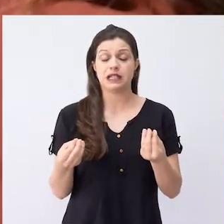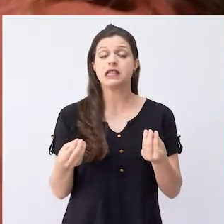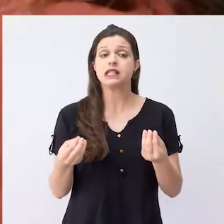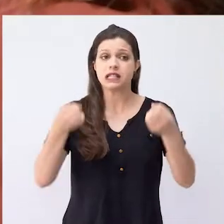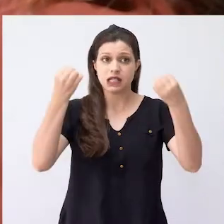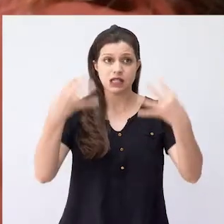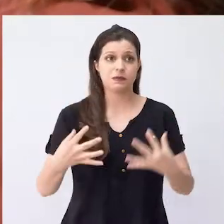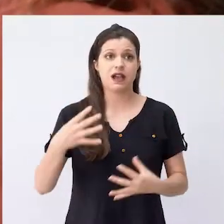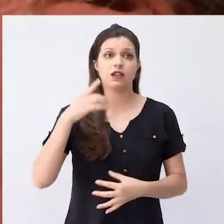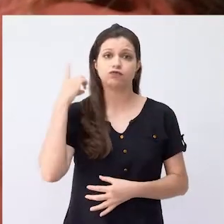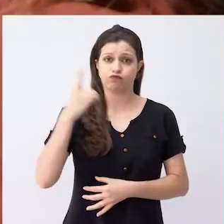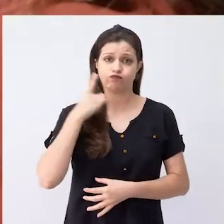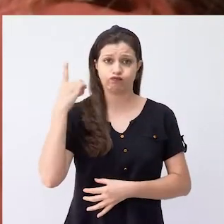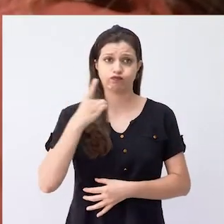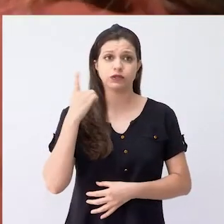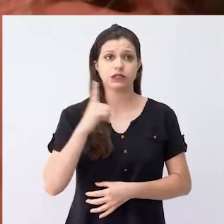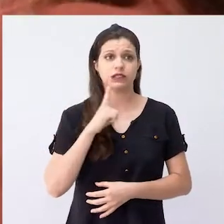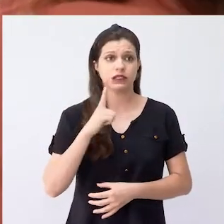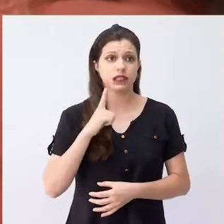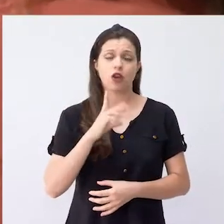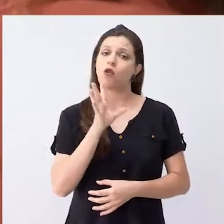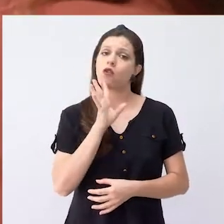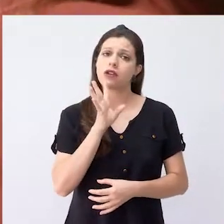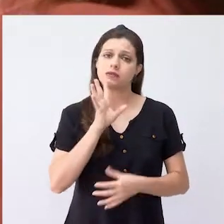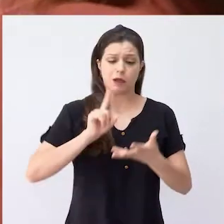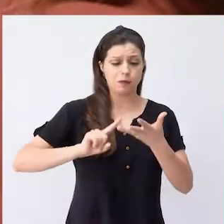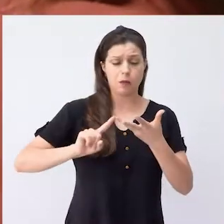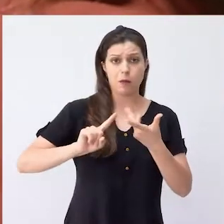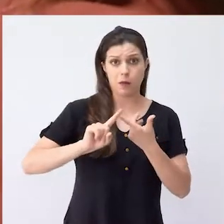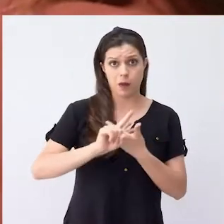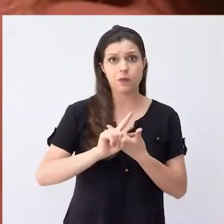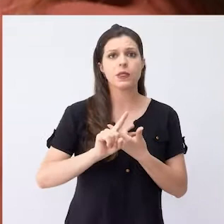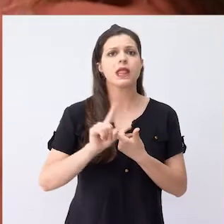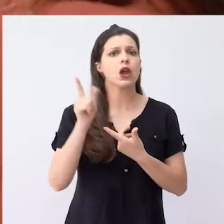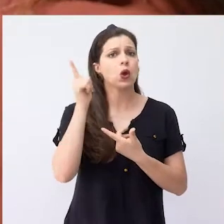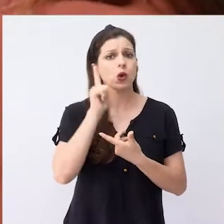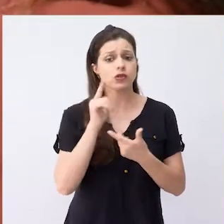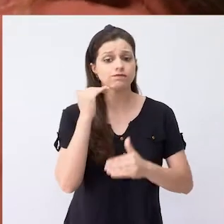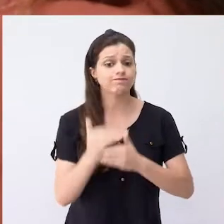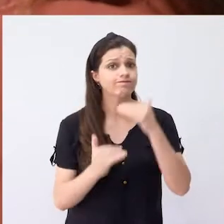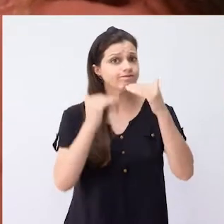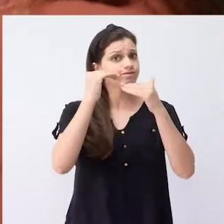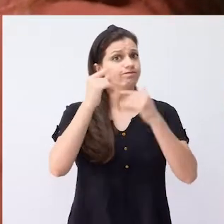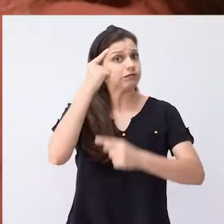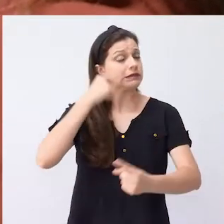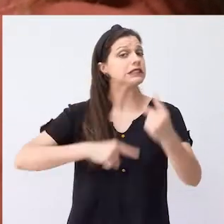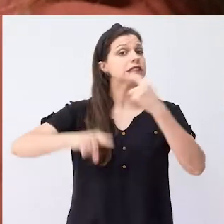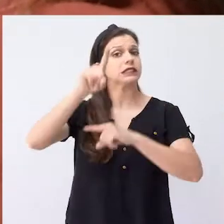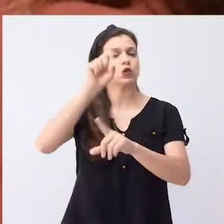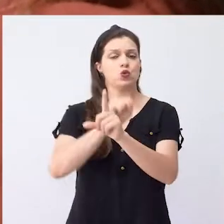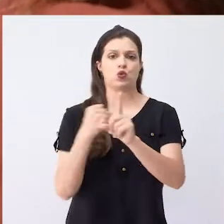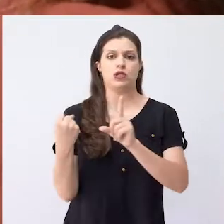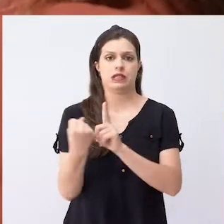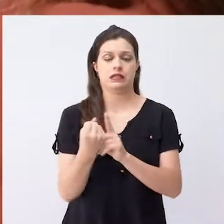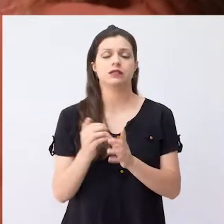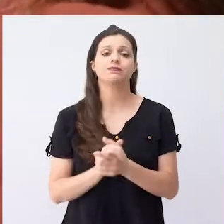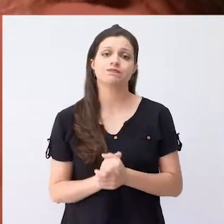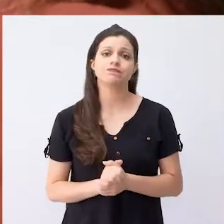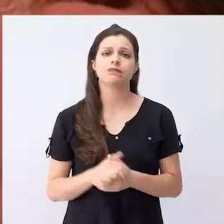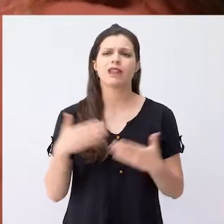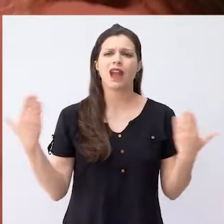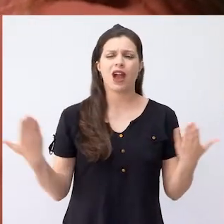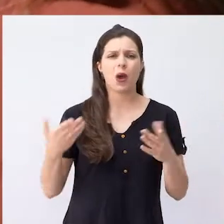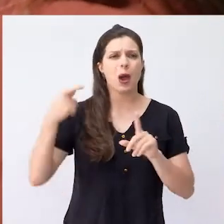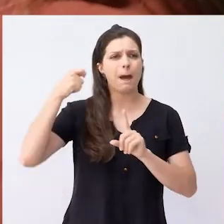sempre está acompanhado de outros campos do conhecimento para buscar a evolução da sociedade, né?